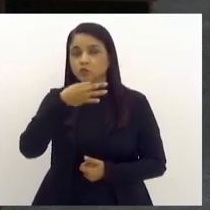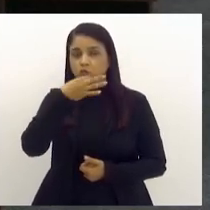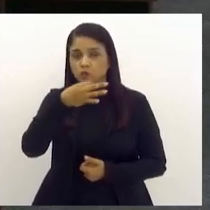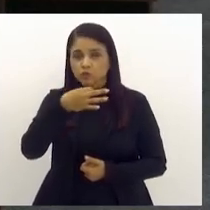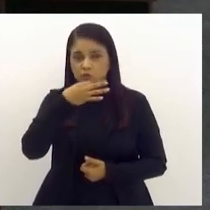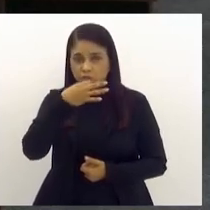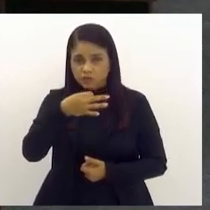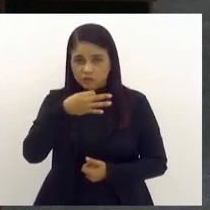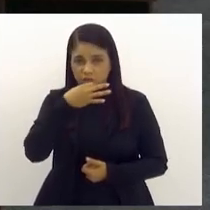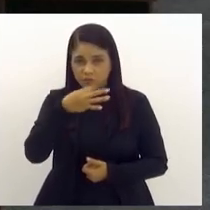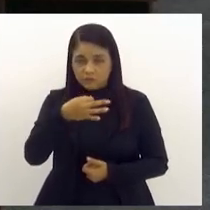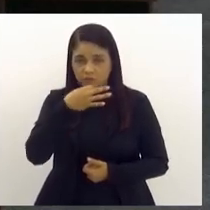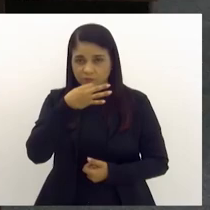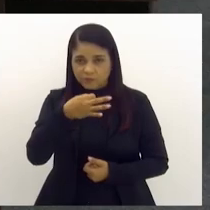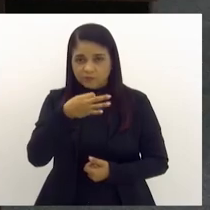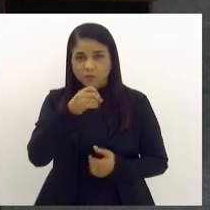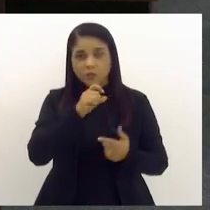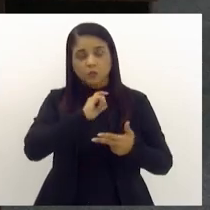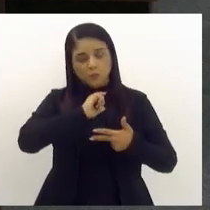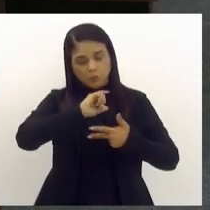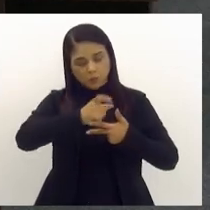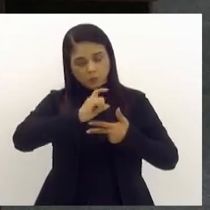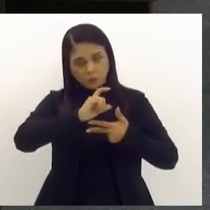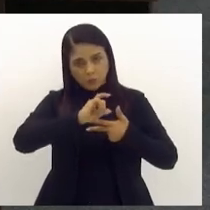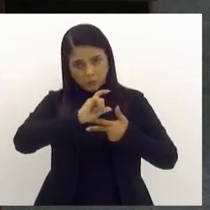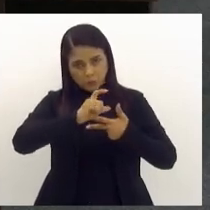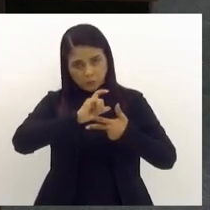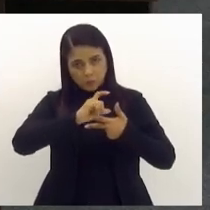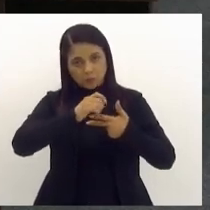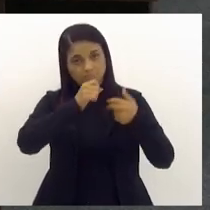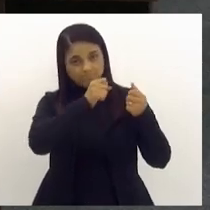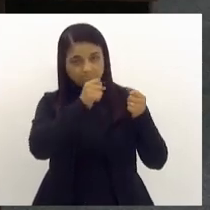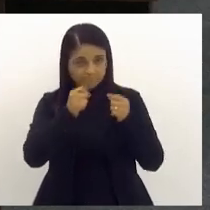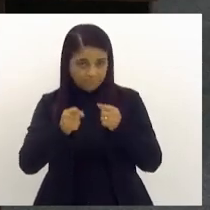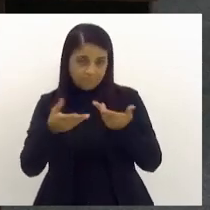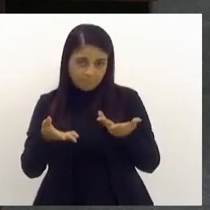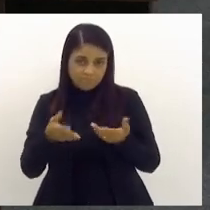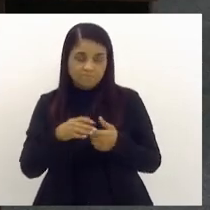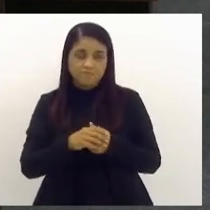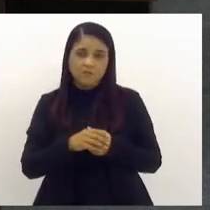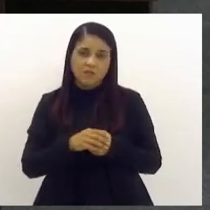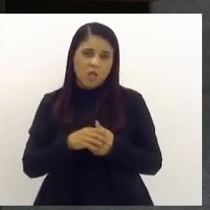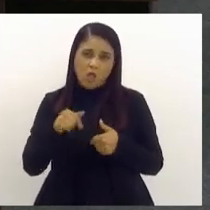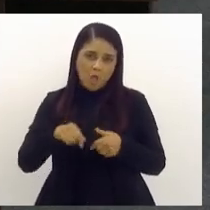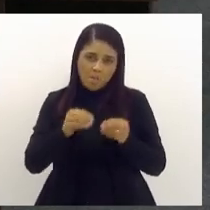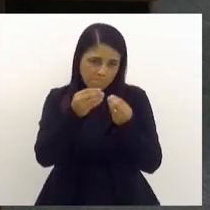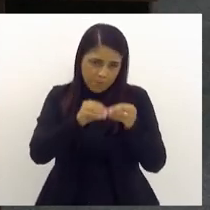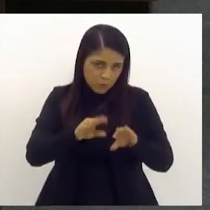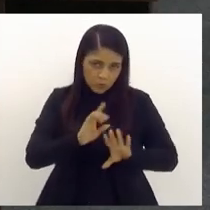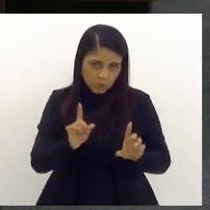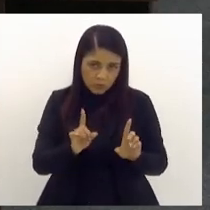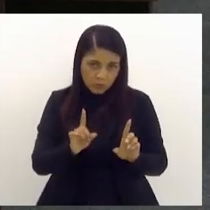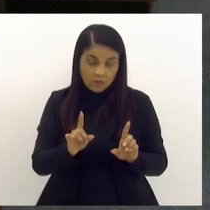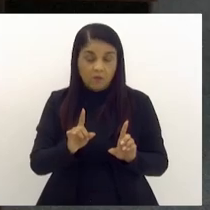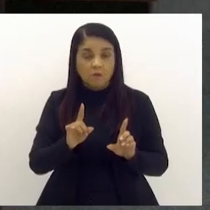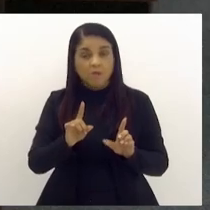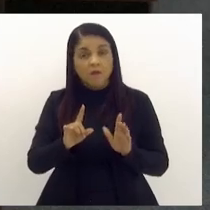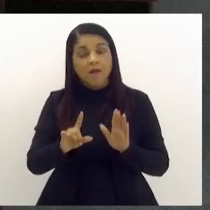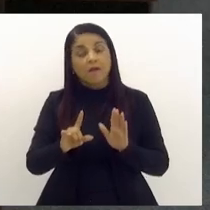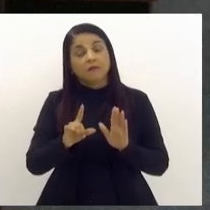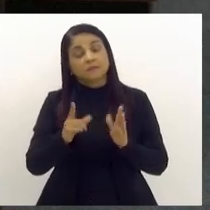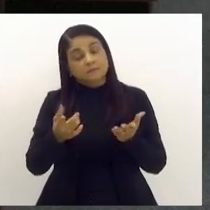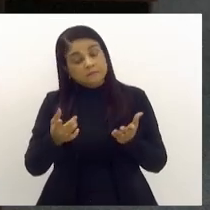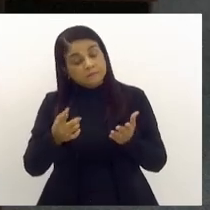ter vindo do Poder Executivo. E não estou dizendo que veio para prejudicar, mas tem uma